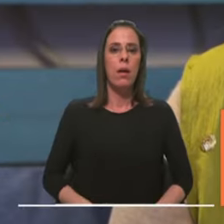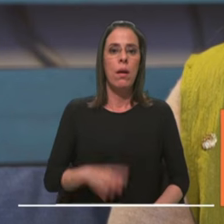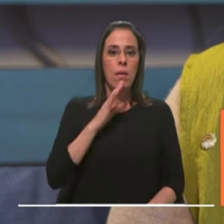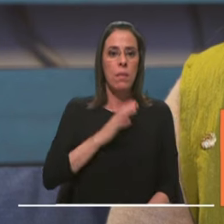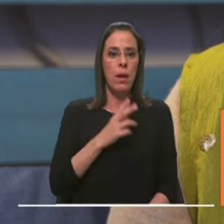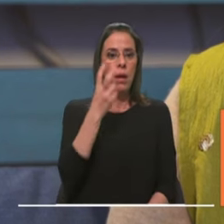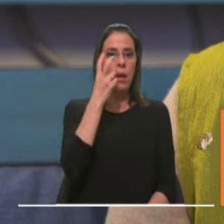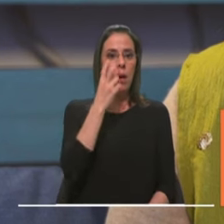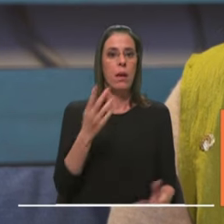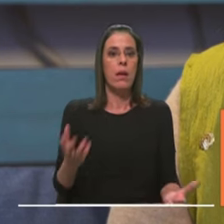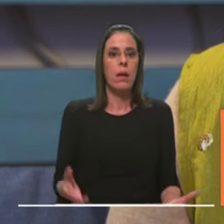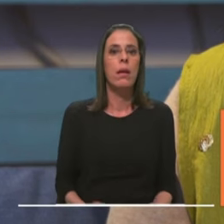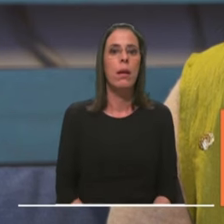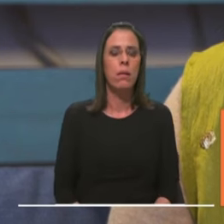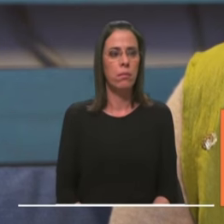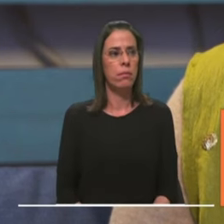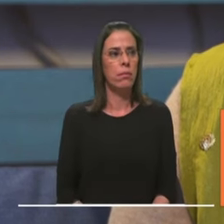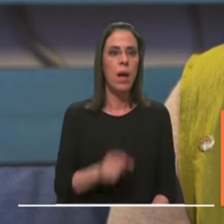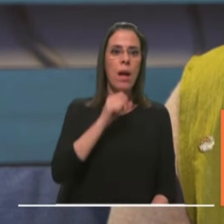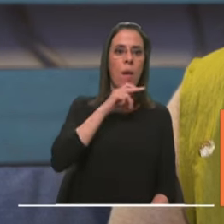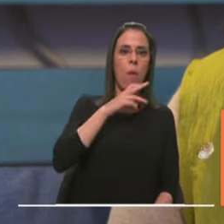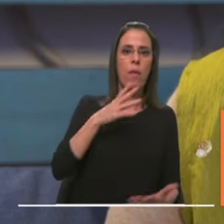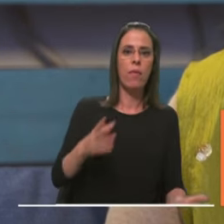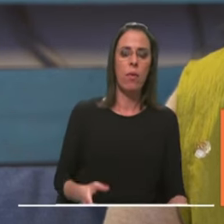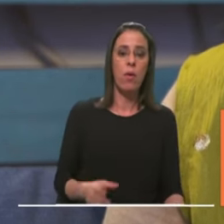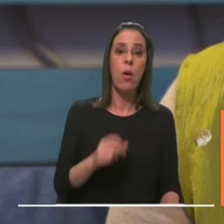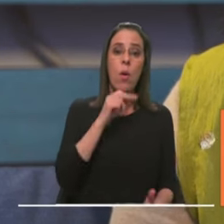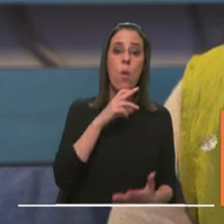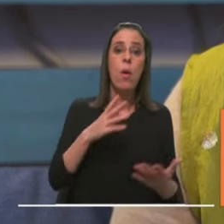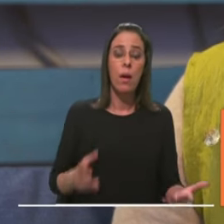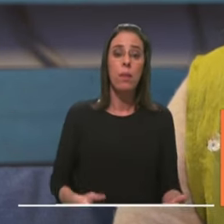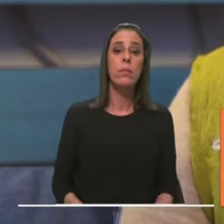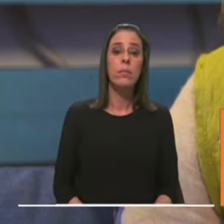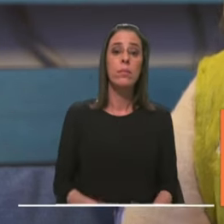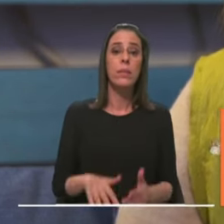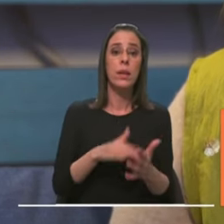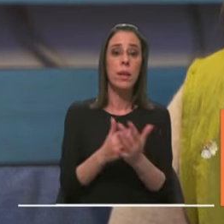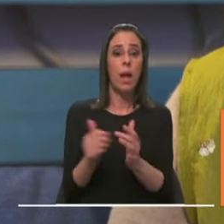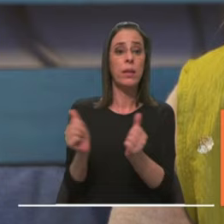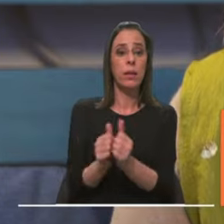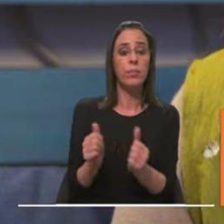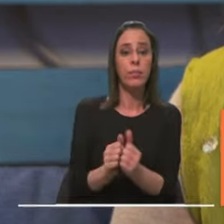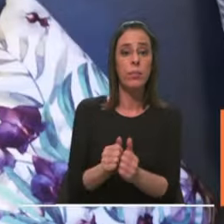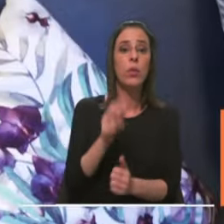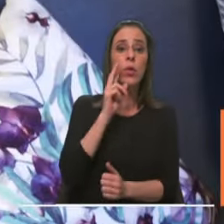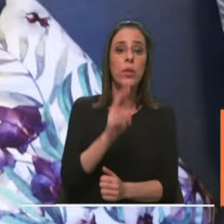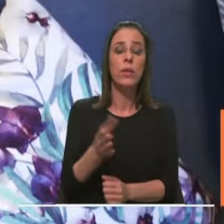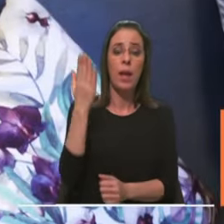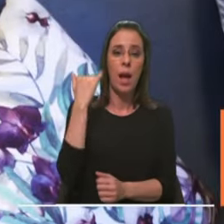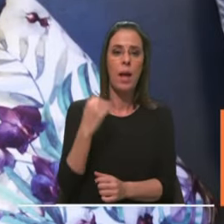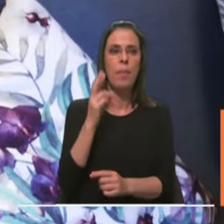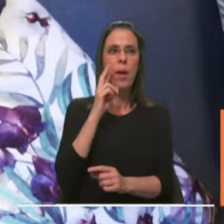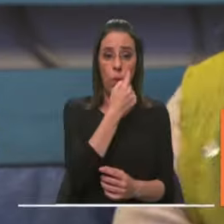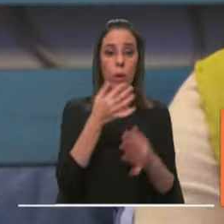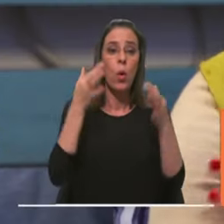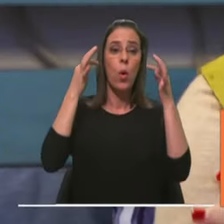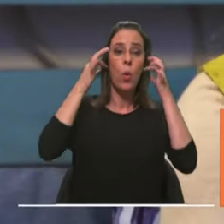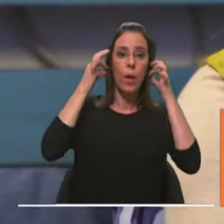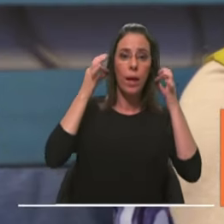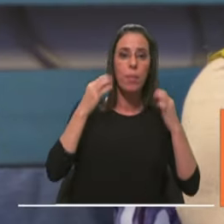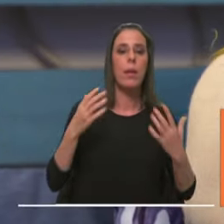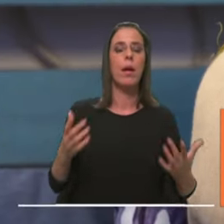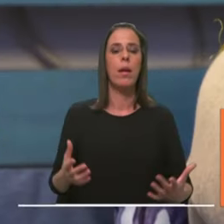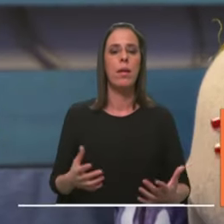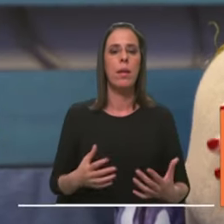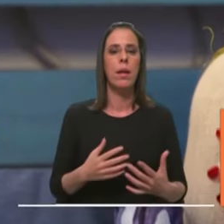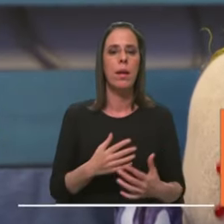olhar para mim assim então Ah disso é o avô ISS então o avô e ele ele tá sempre com ele porque eu já já o via antes mas não via a forma a